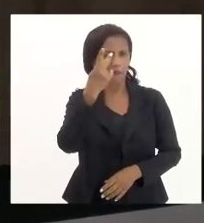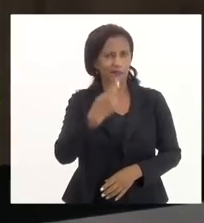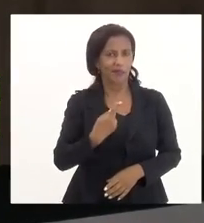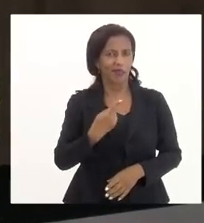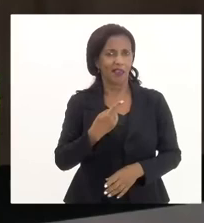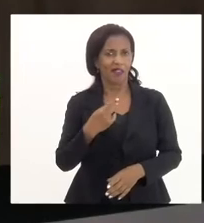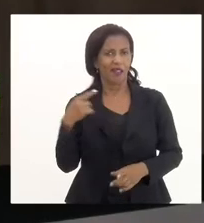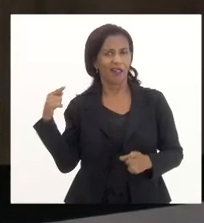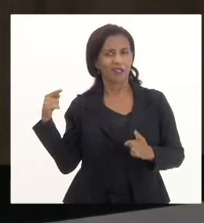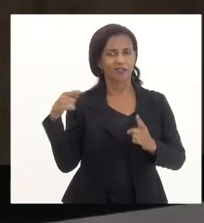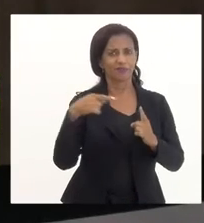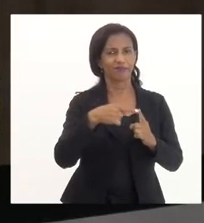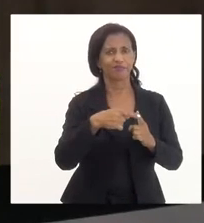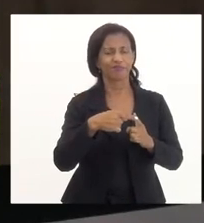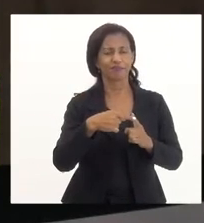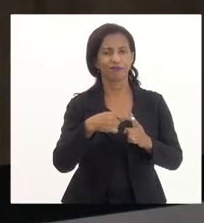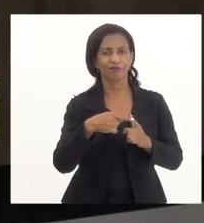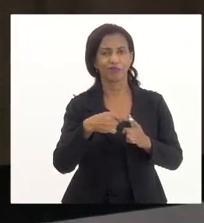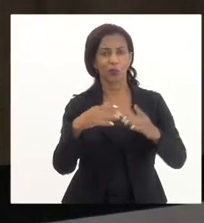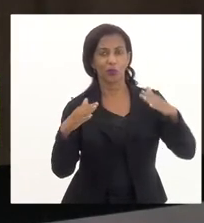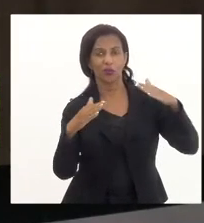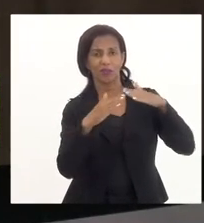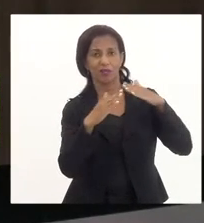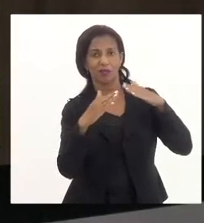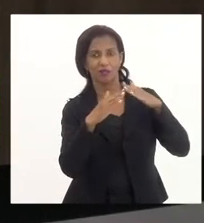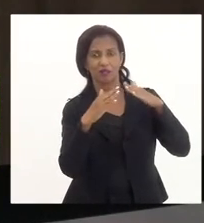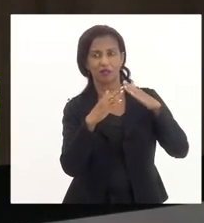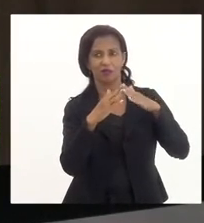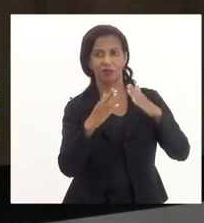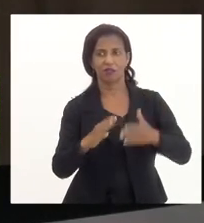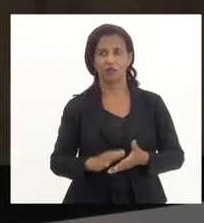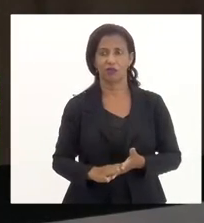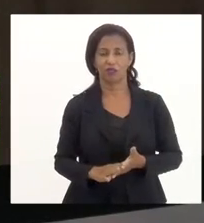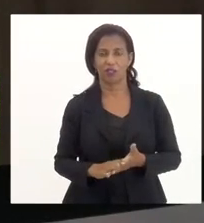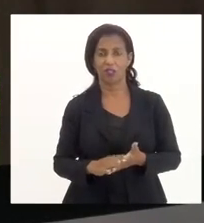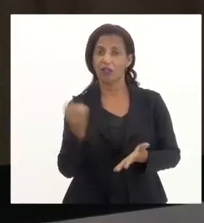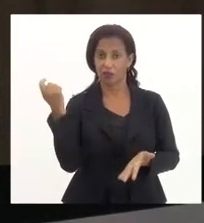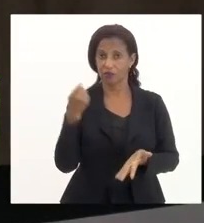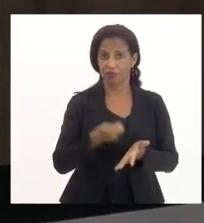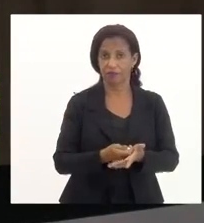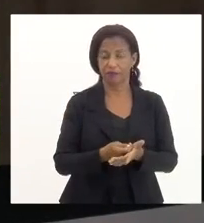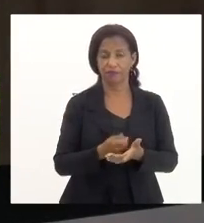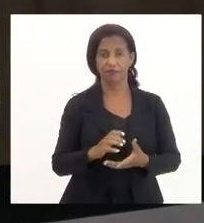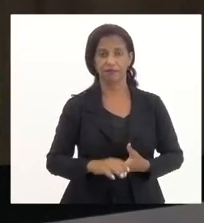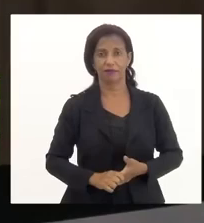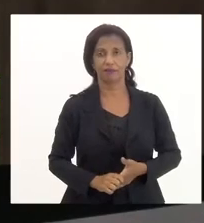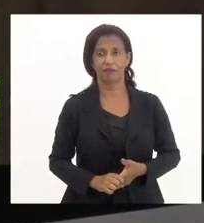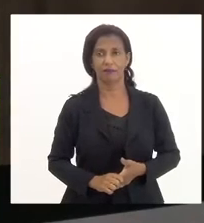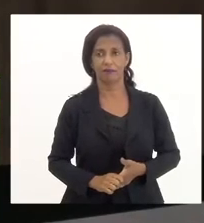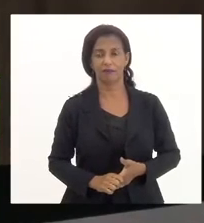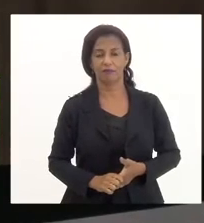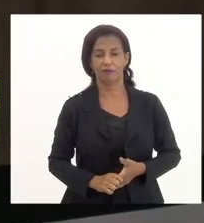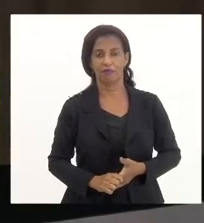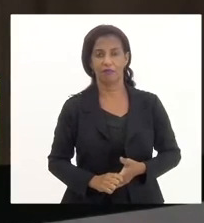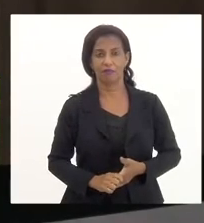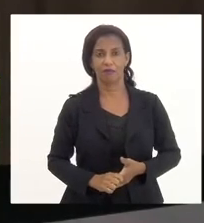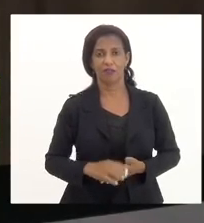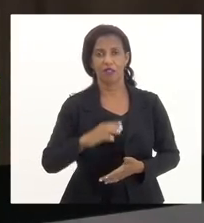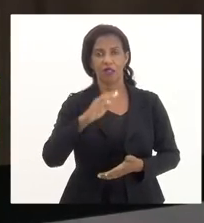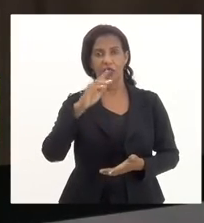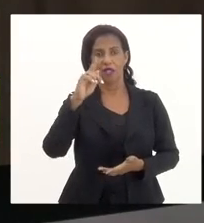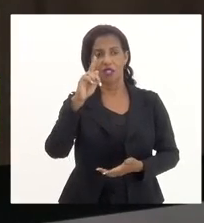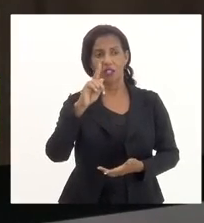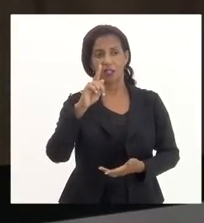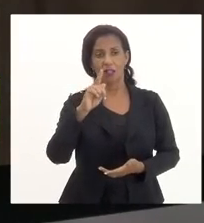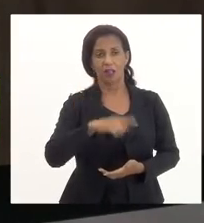atingir o teto Oi fixo a sessão de imediatamente